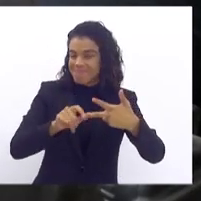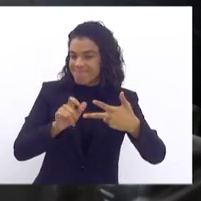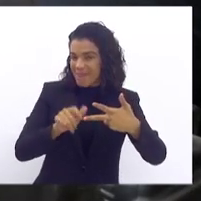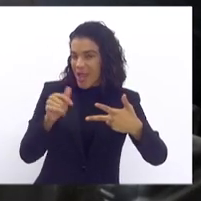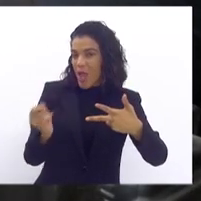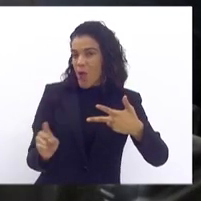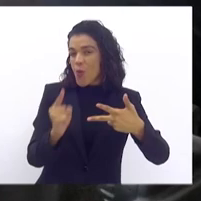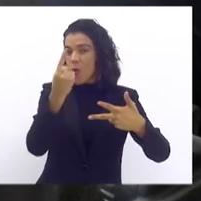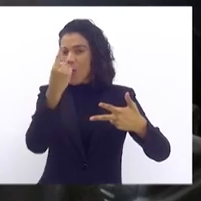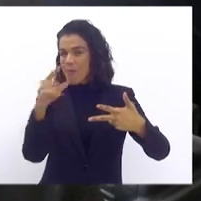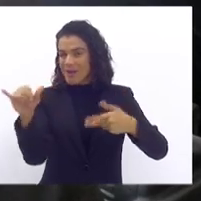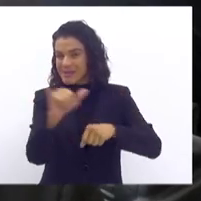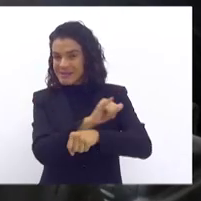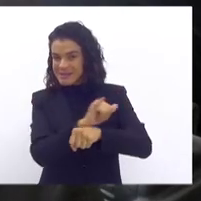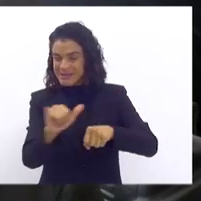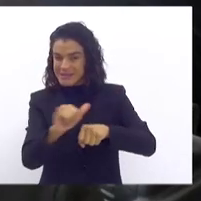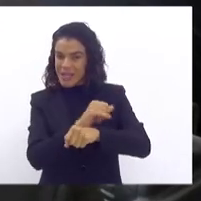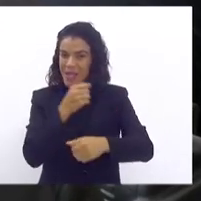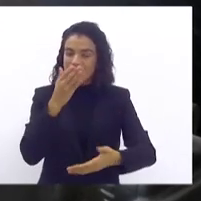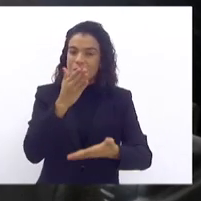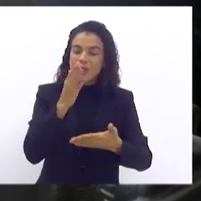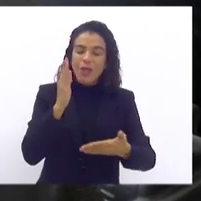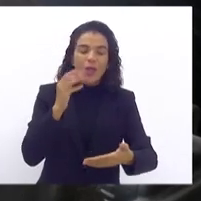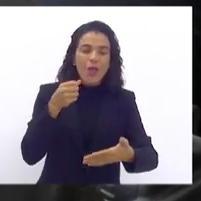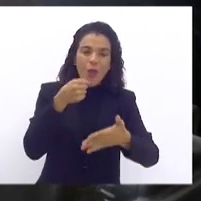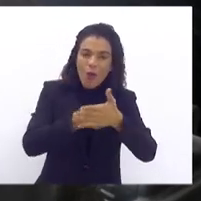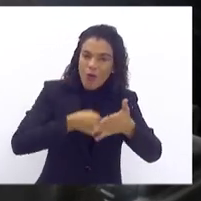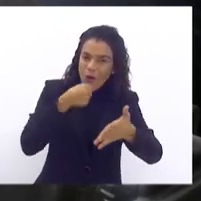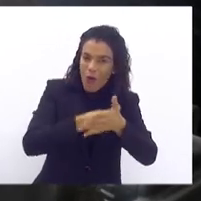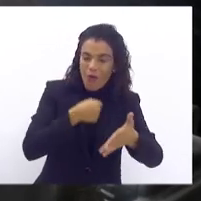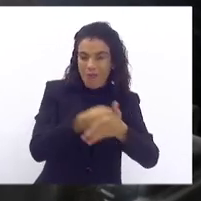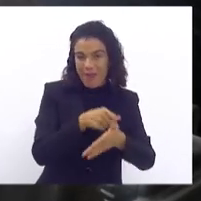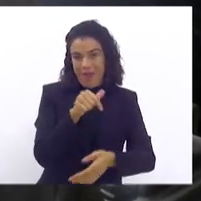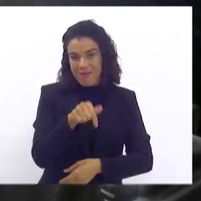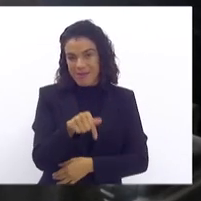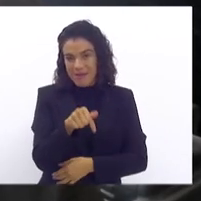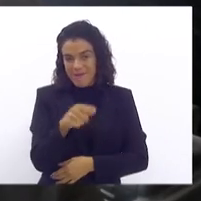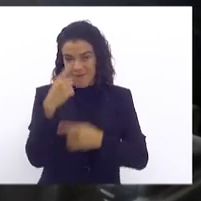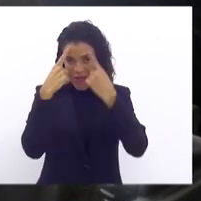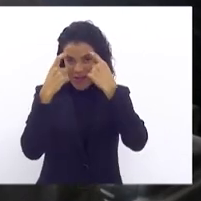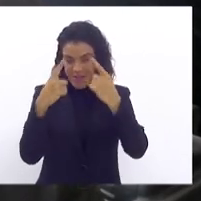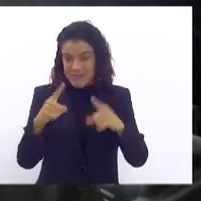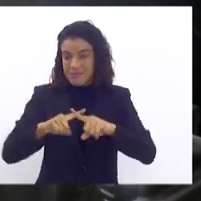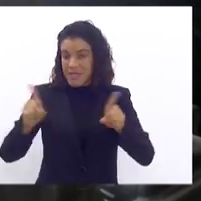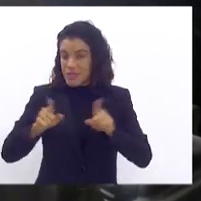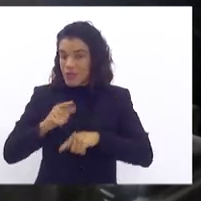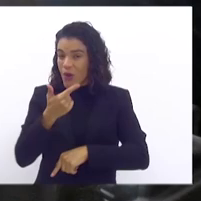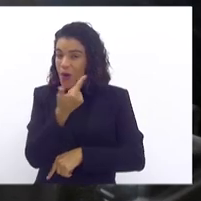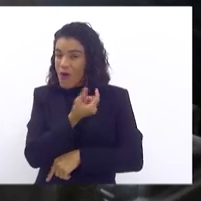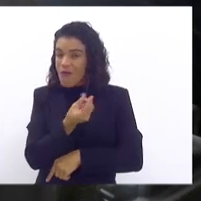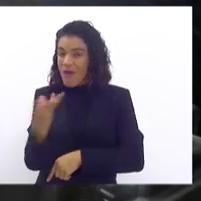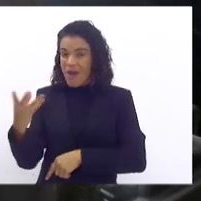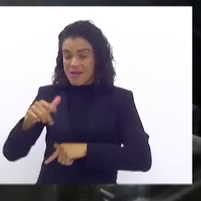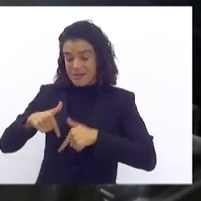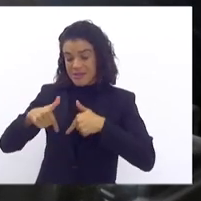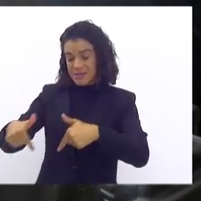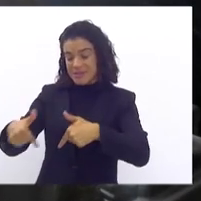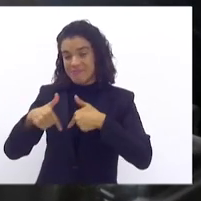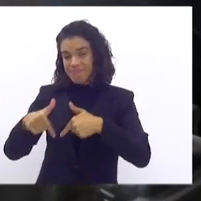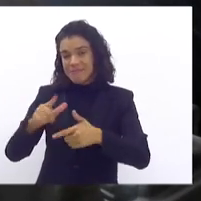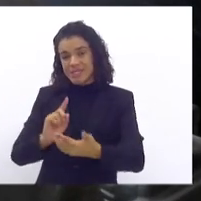apenas uma das medidas de combate a essa violência, mas outras iniciativas preventivas e